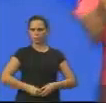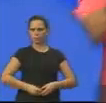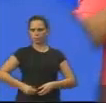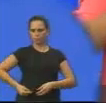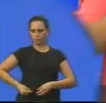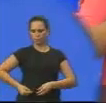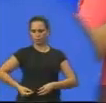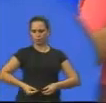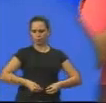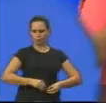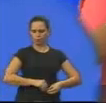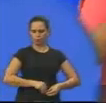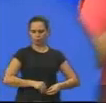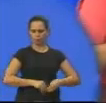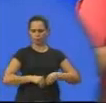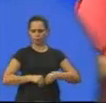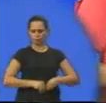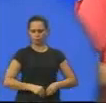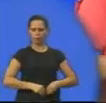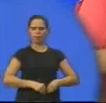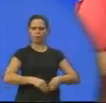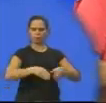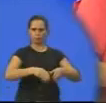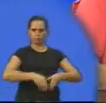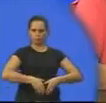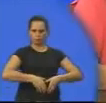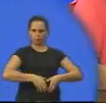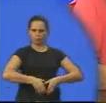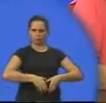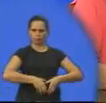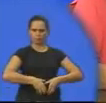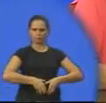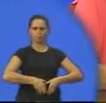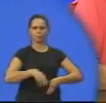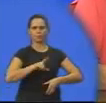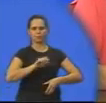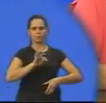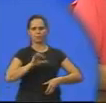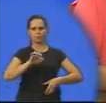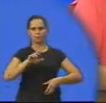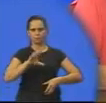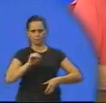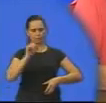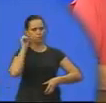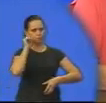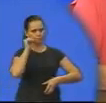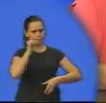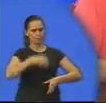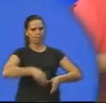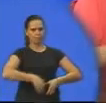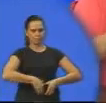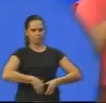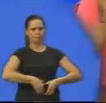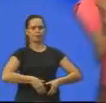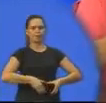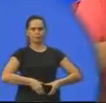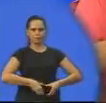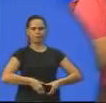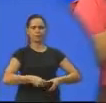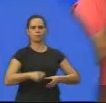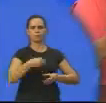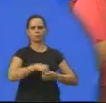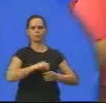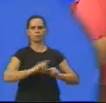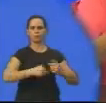ele vai descer esse zigoto e vai se alojar nas paredes do útero da mulher e vai ser